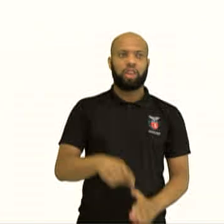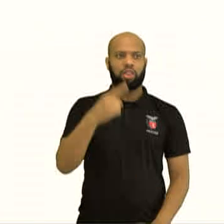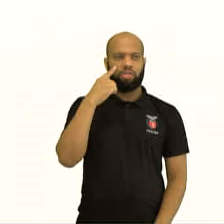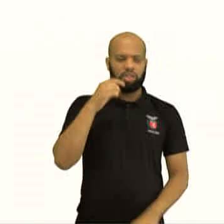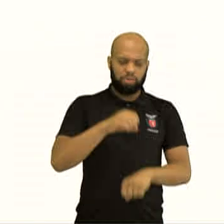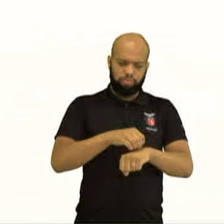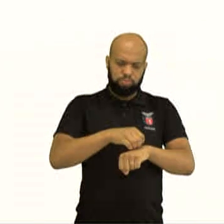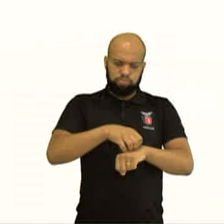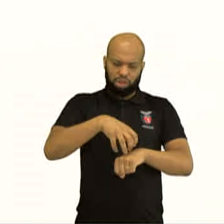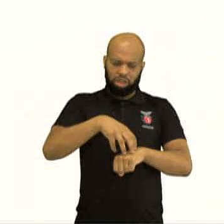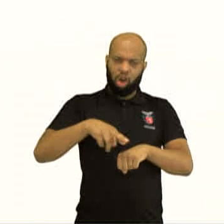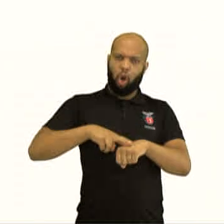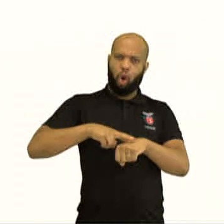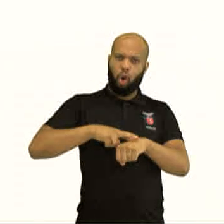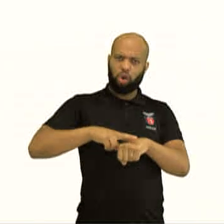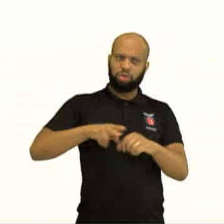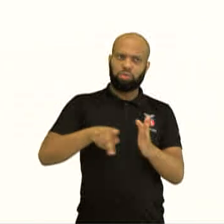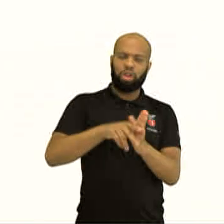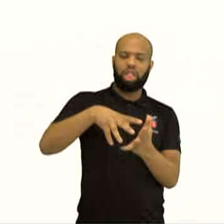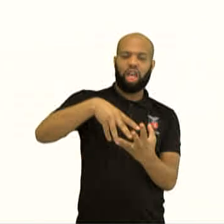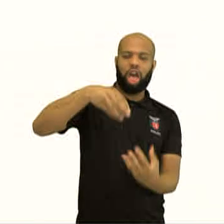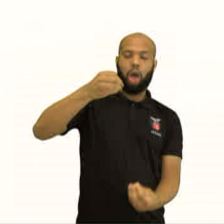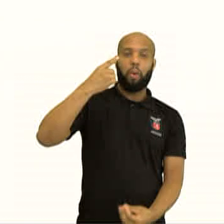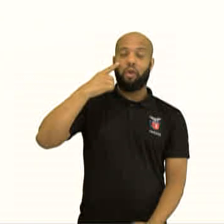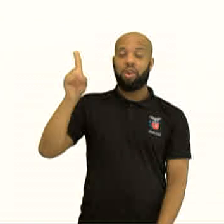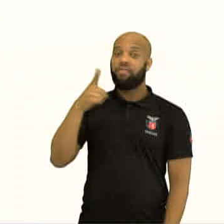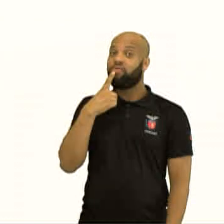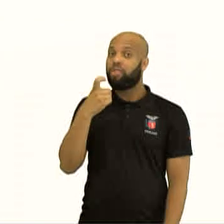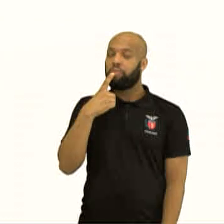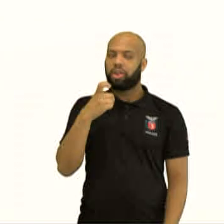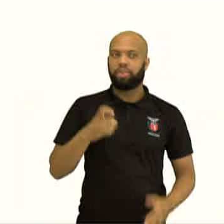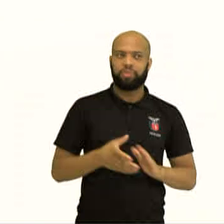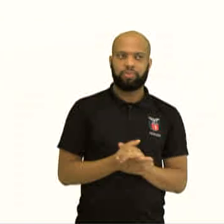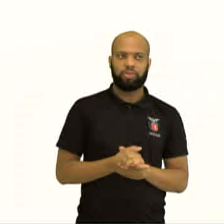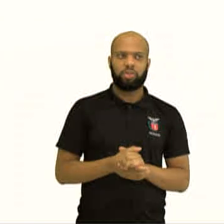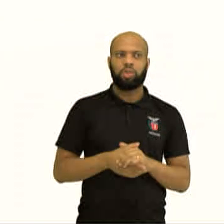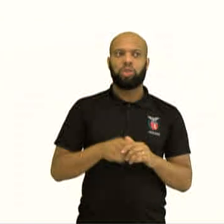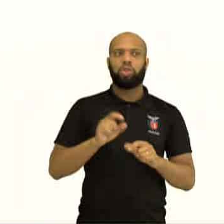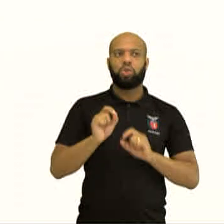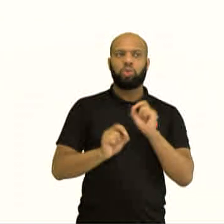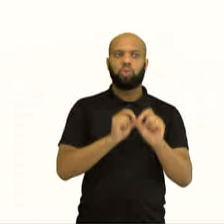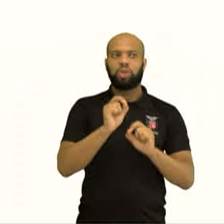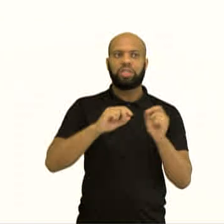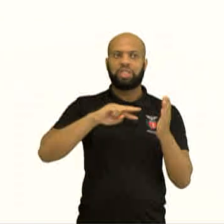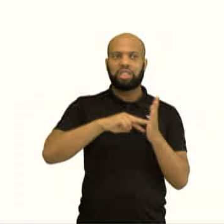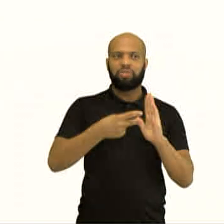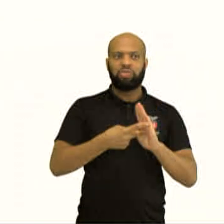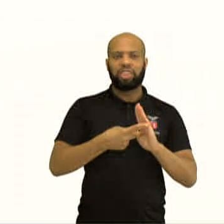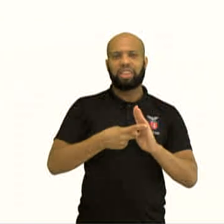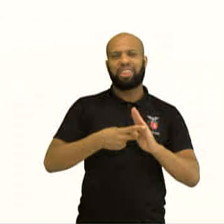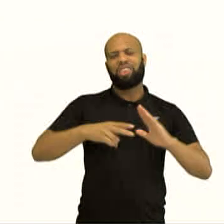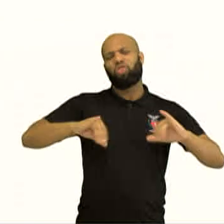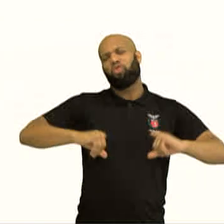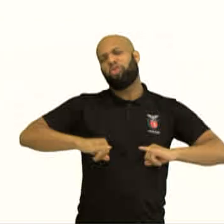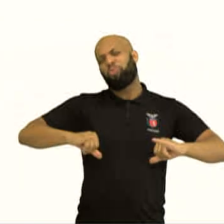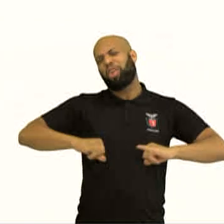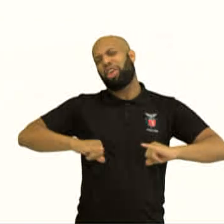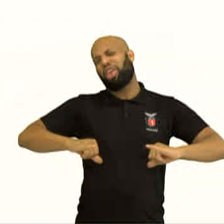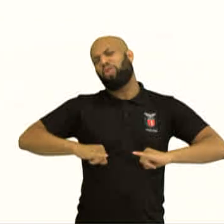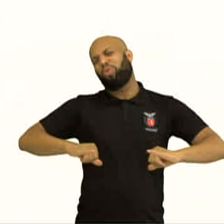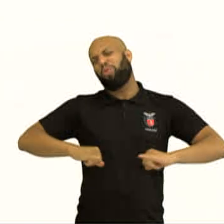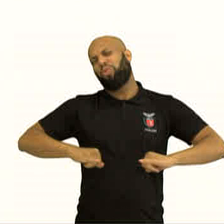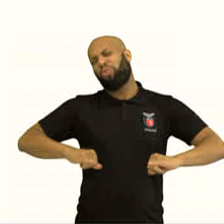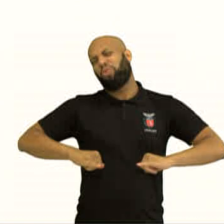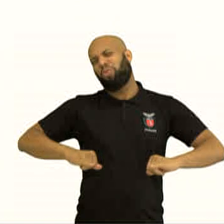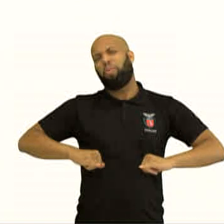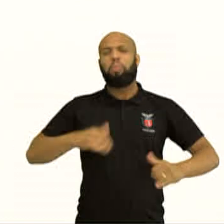na alma, olha só, coloquei até em vermelho aqui para você perceber. Hematoma na alma significa que um